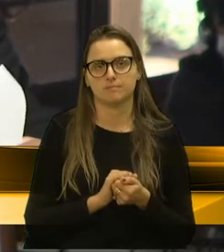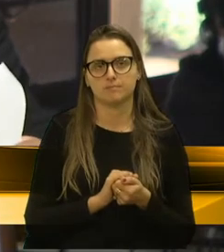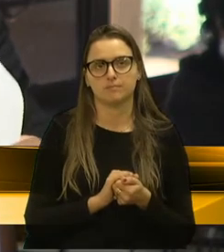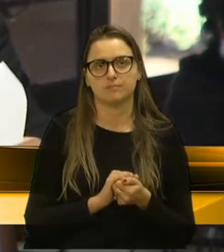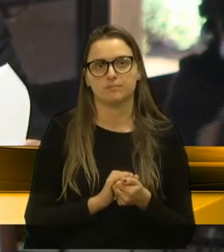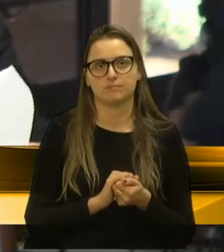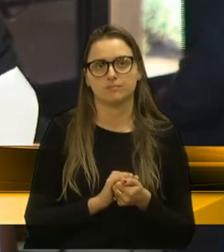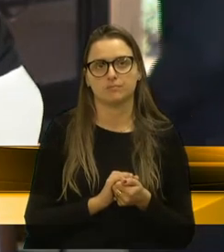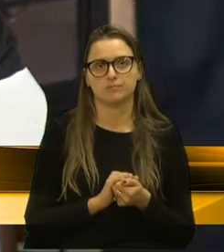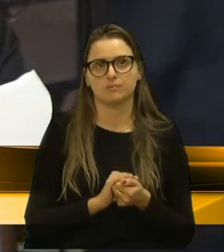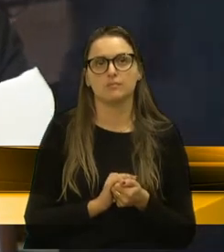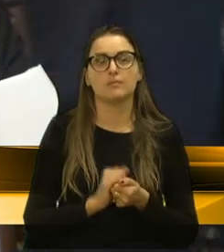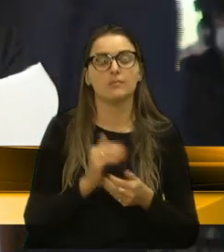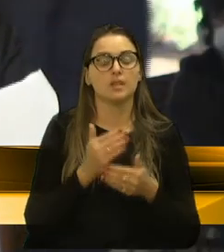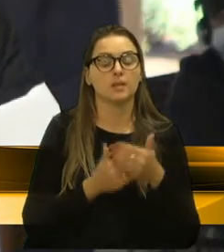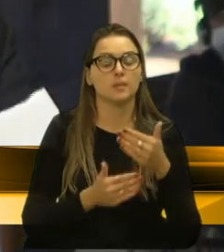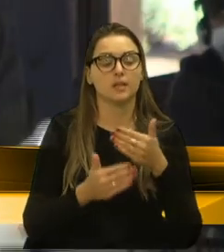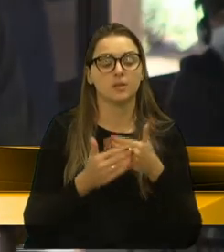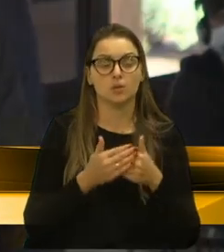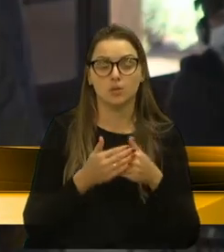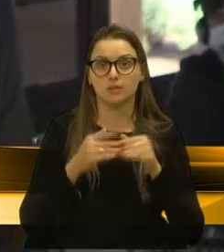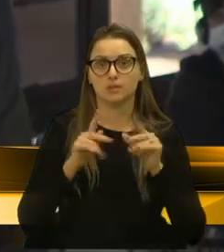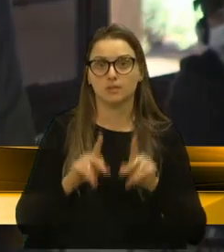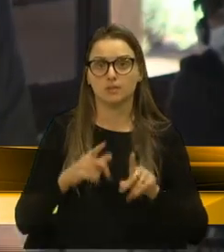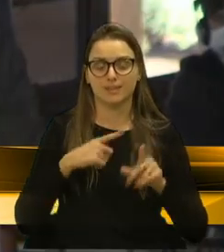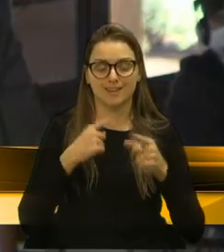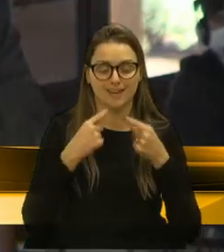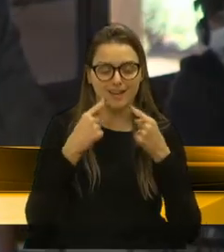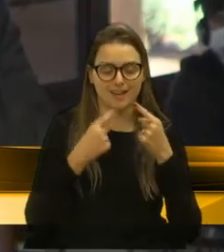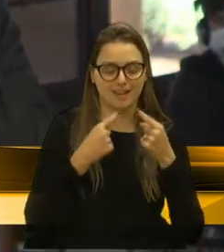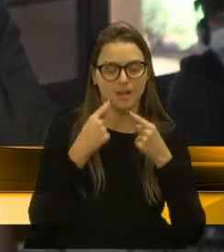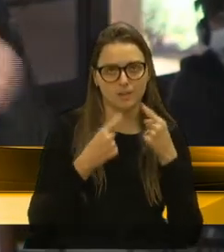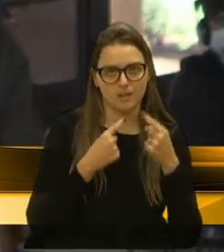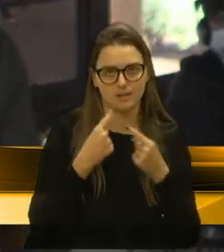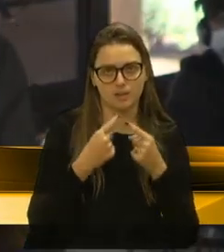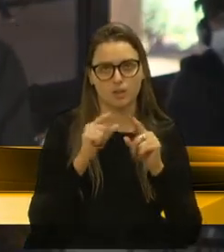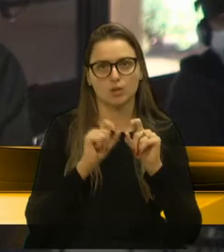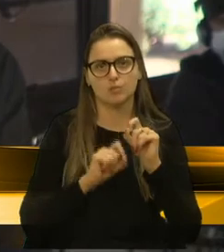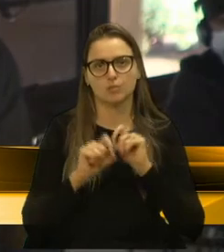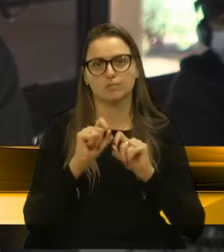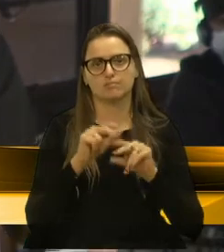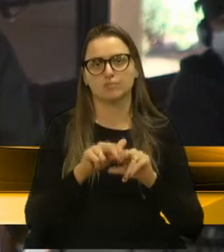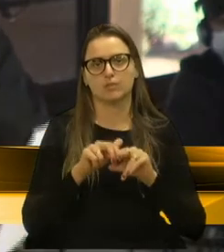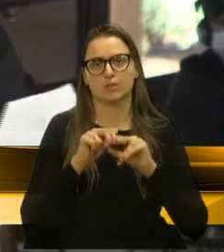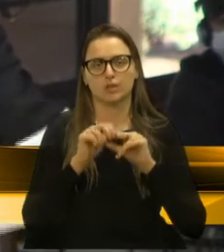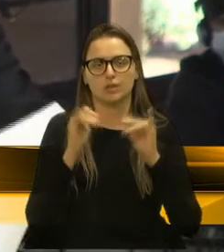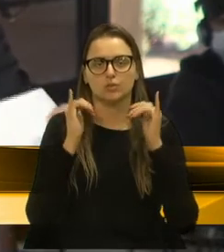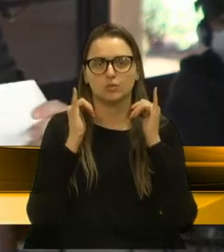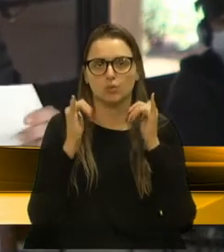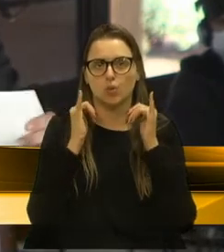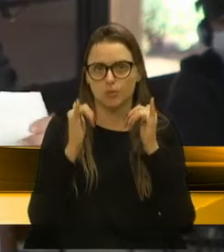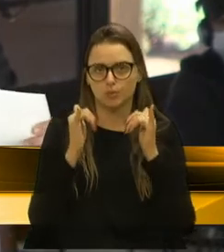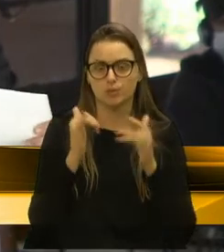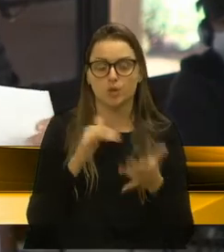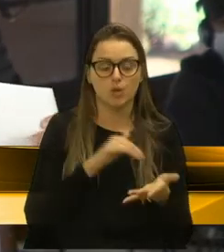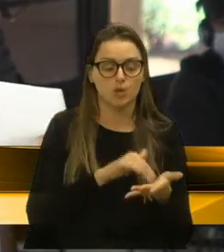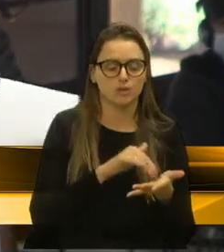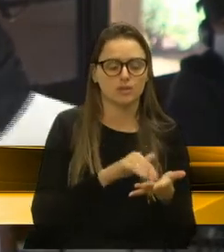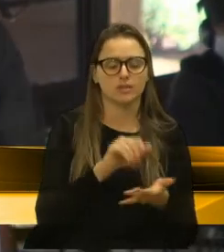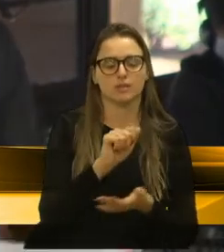E para aqueles que recebem reclamações acerca do transporte, o secretário